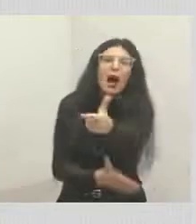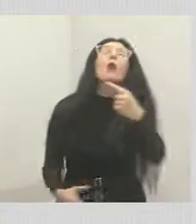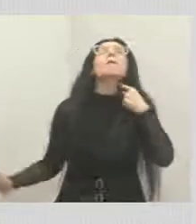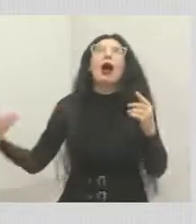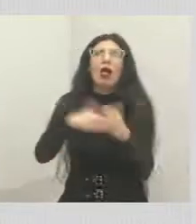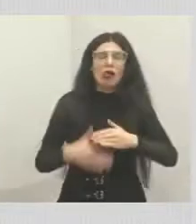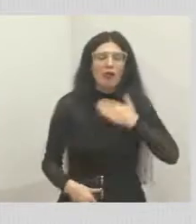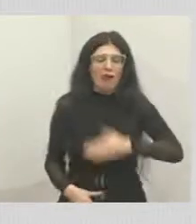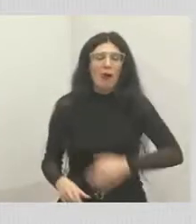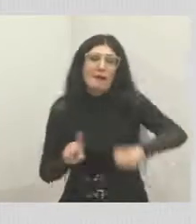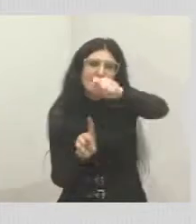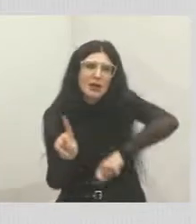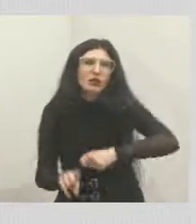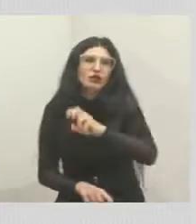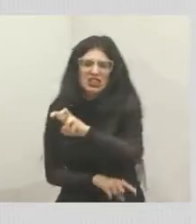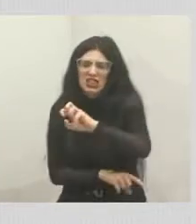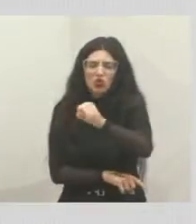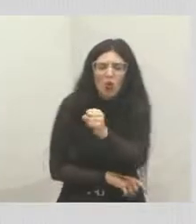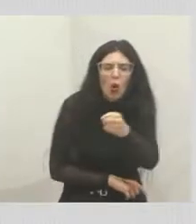588.425.000, a um percentual de